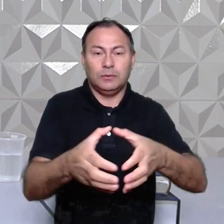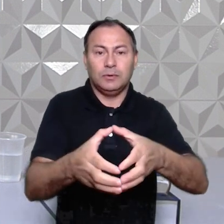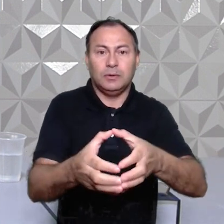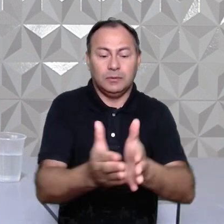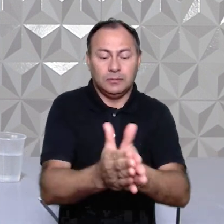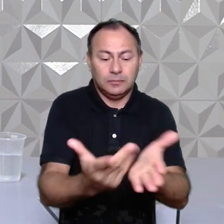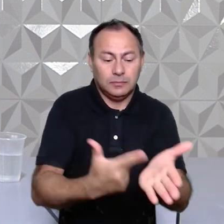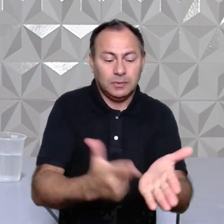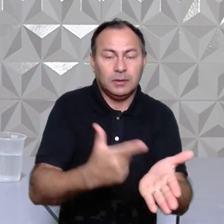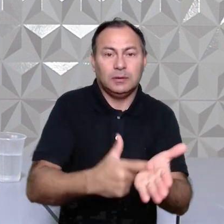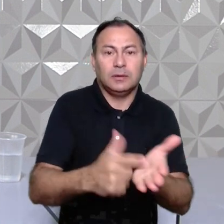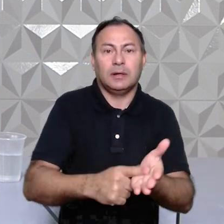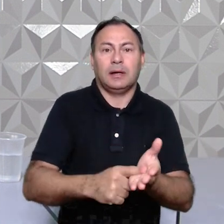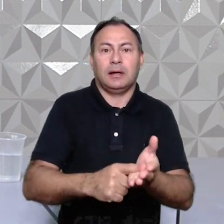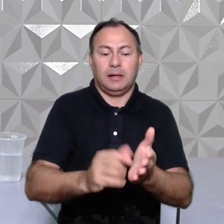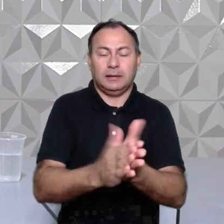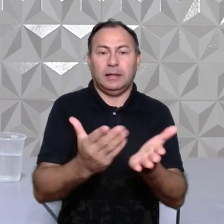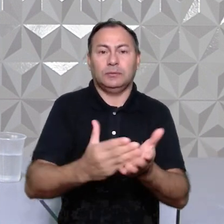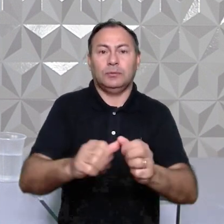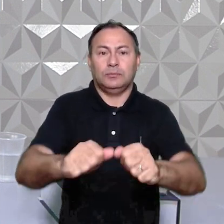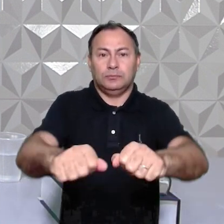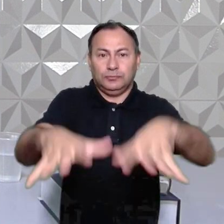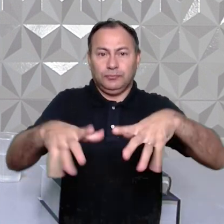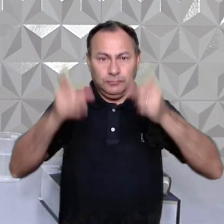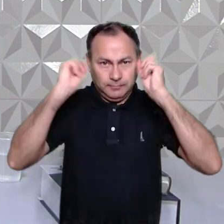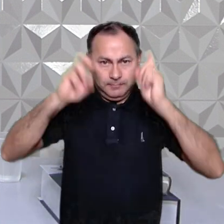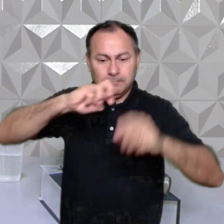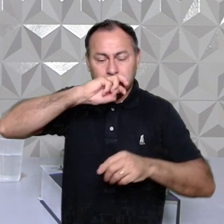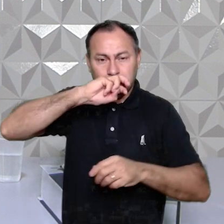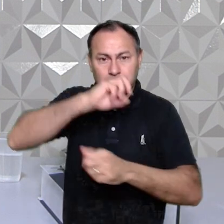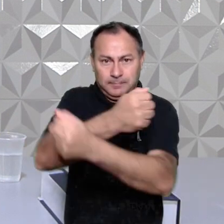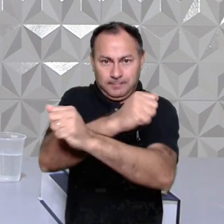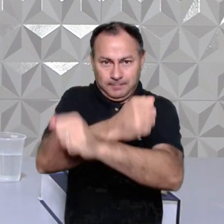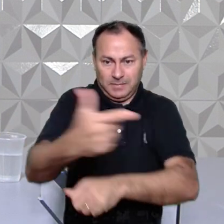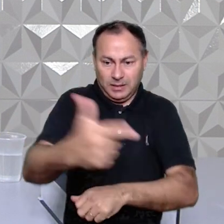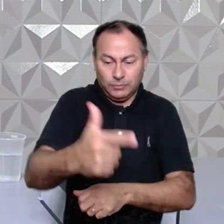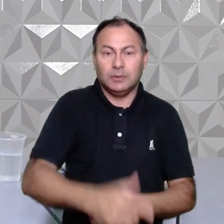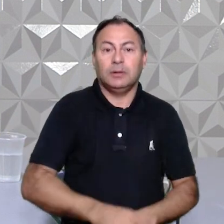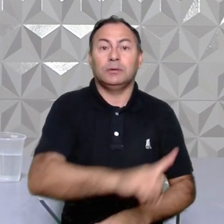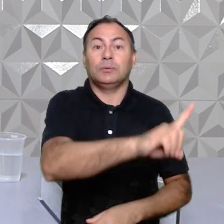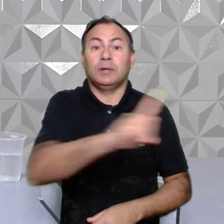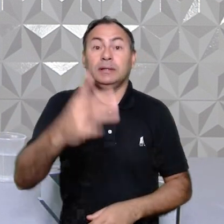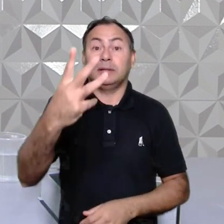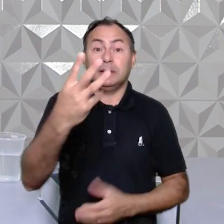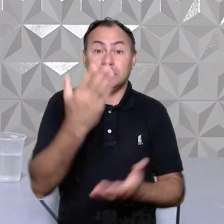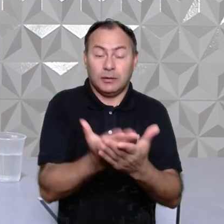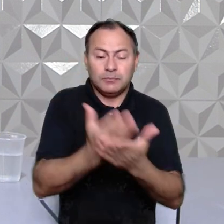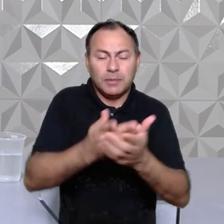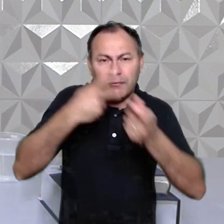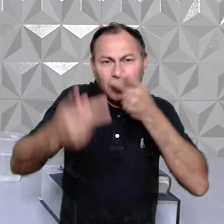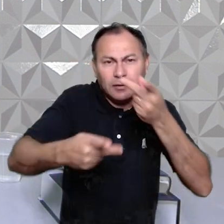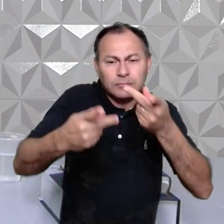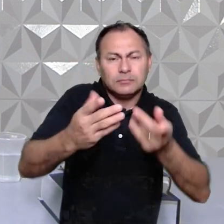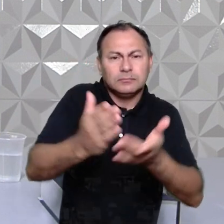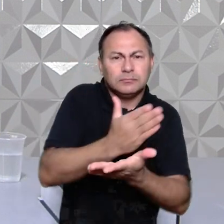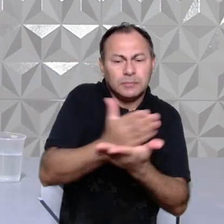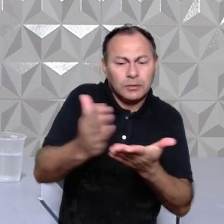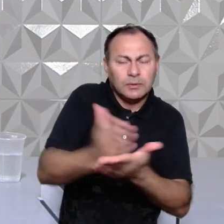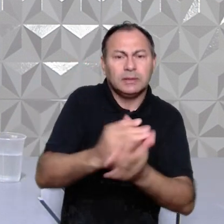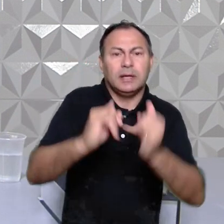coleção Cadernos do Concílio. Durante essas 3 aulas, nós refletimos sobre